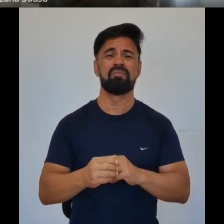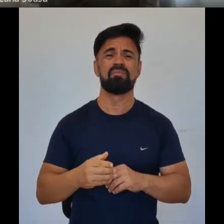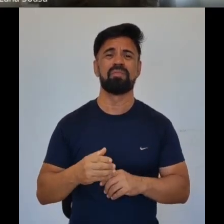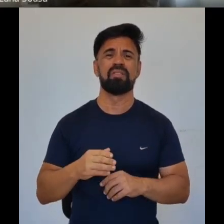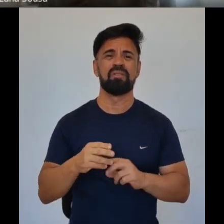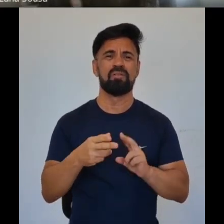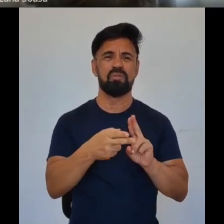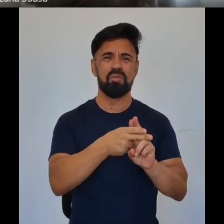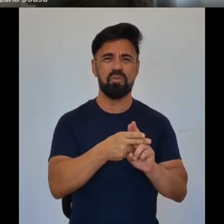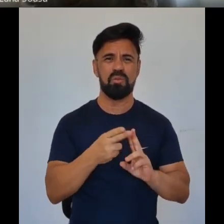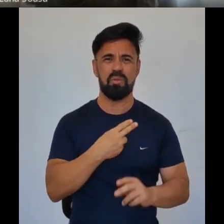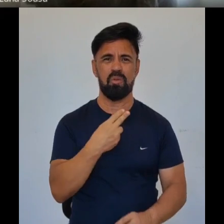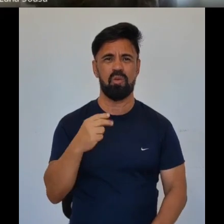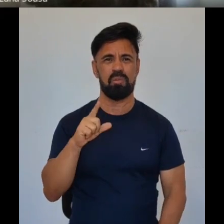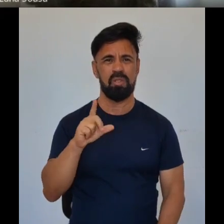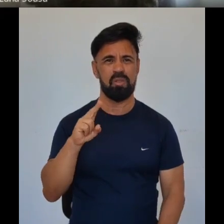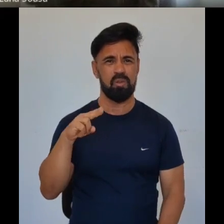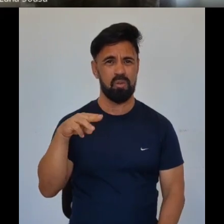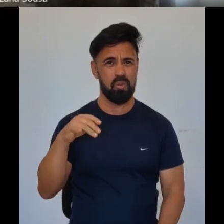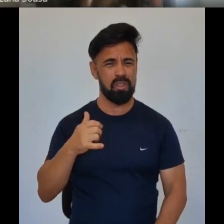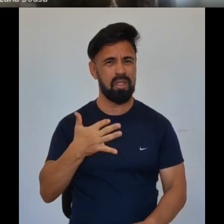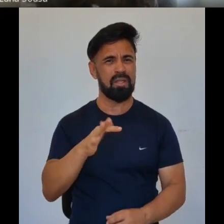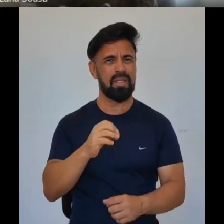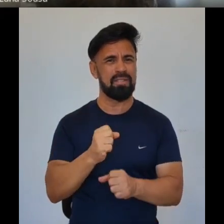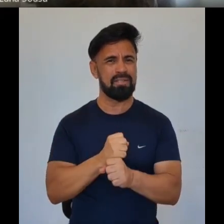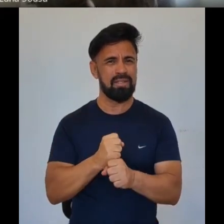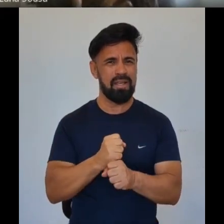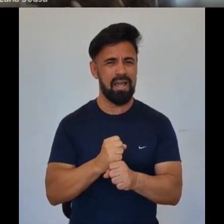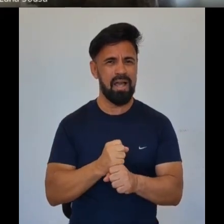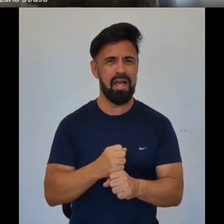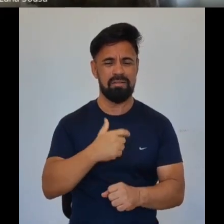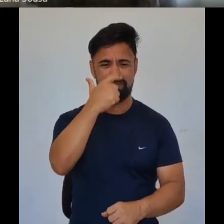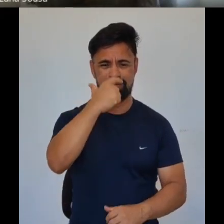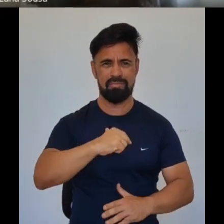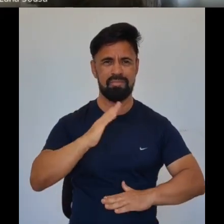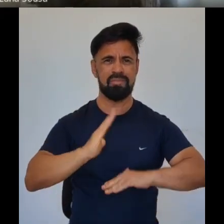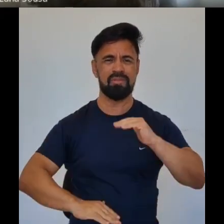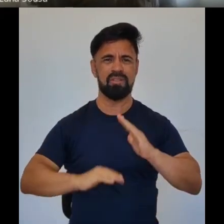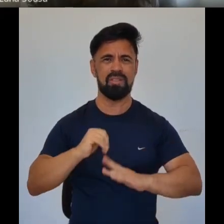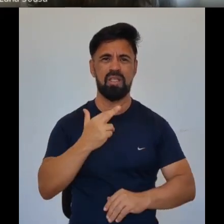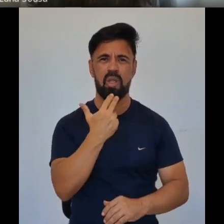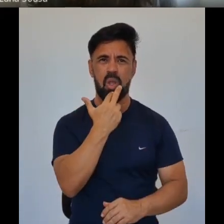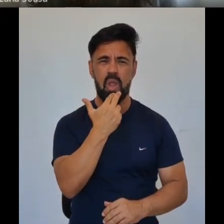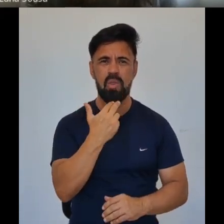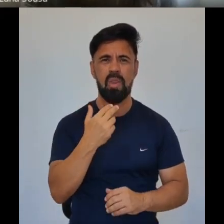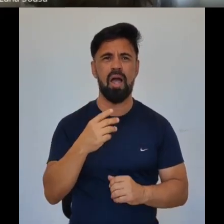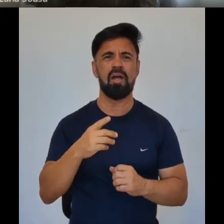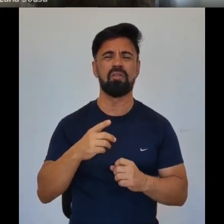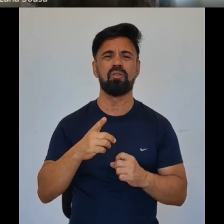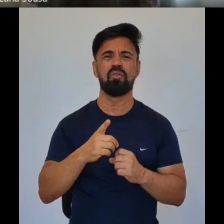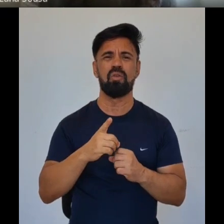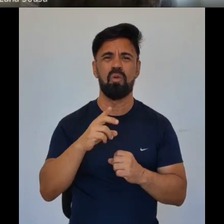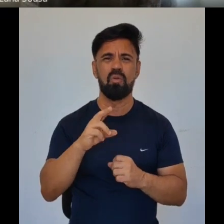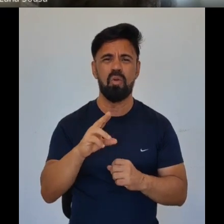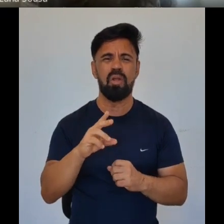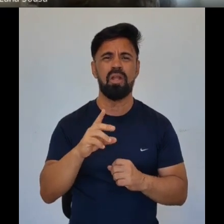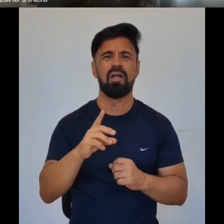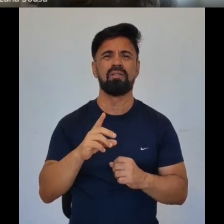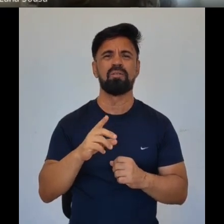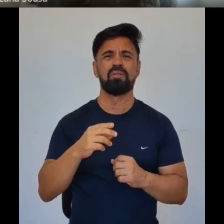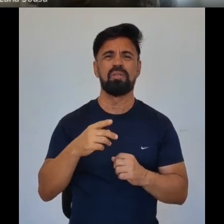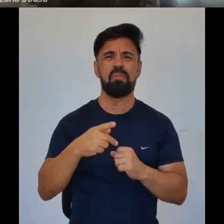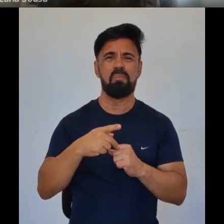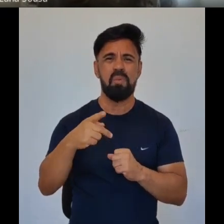mais de 10 anos, sou nutricionista, com mestrado, doutorado e pós-doutorado em saúde coletiva e atuo no